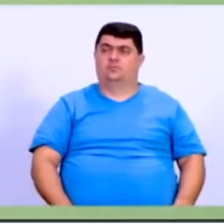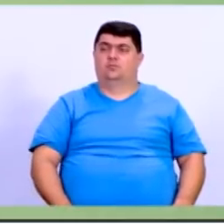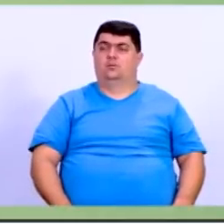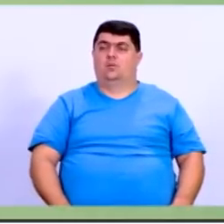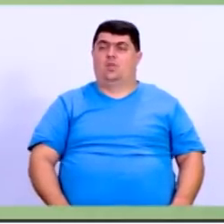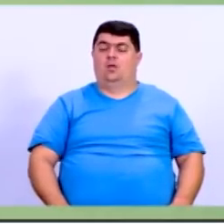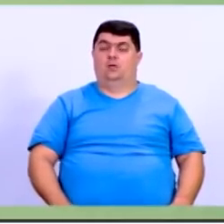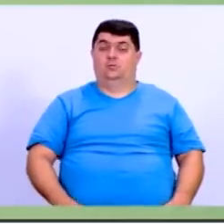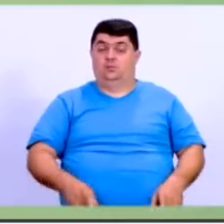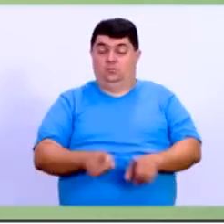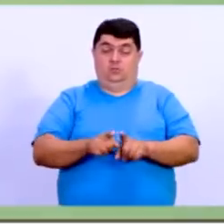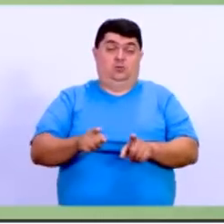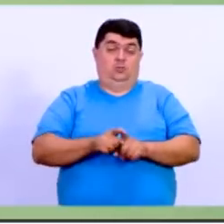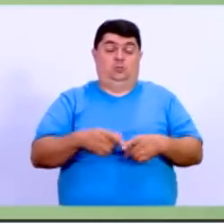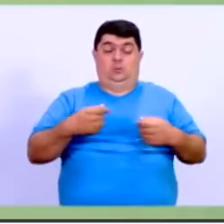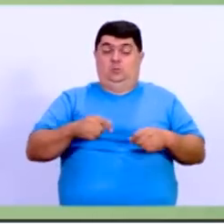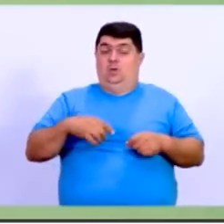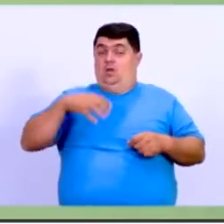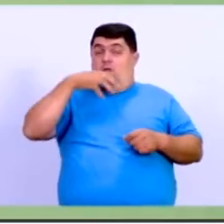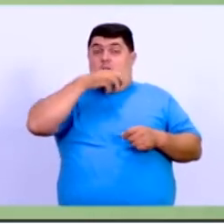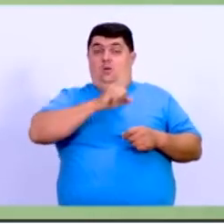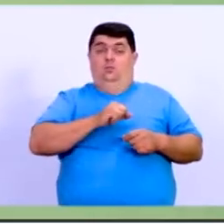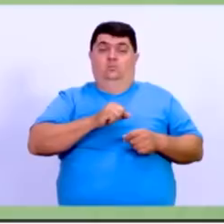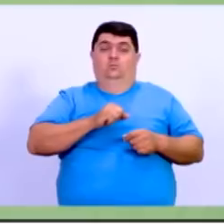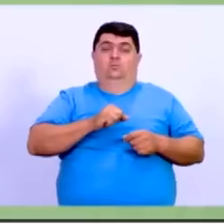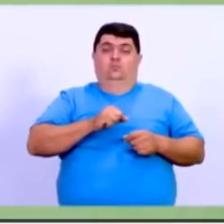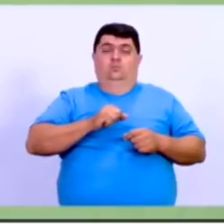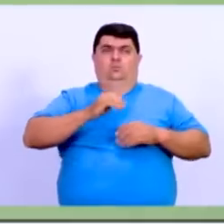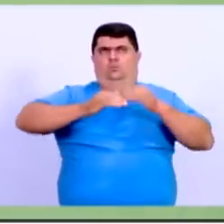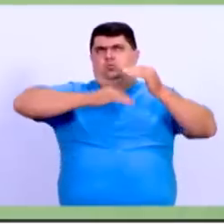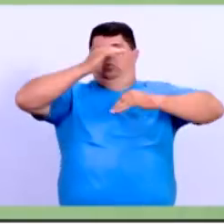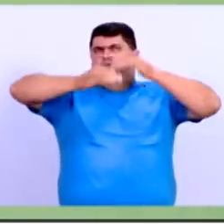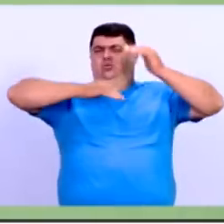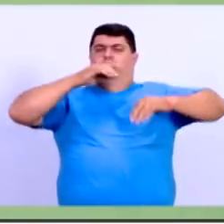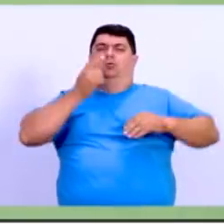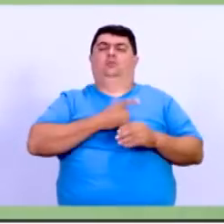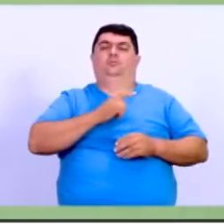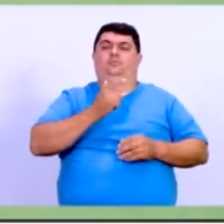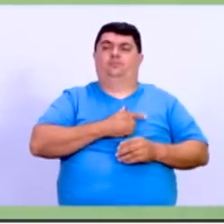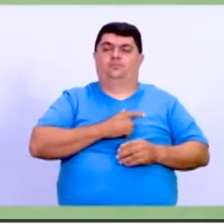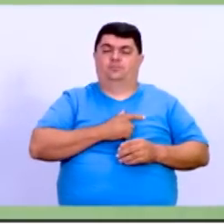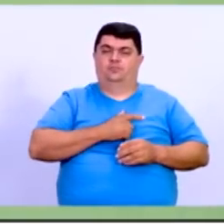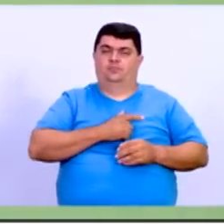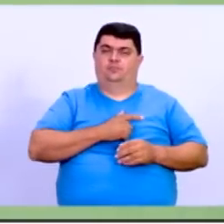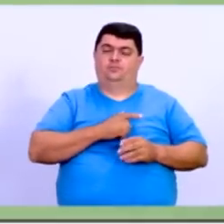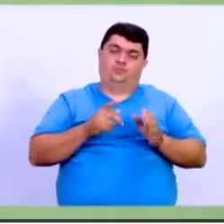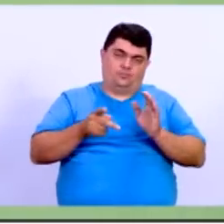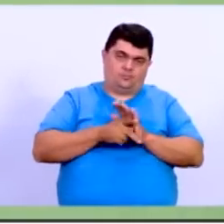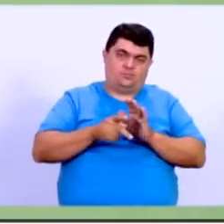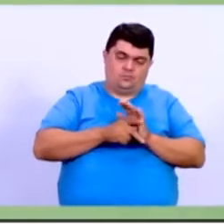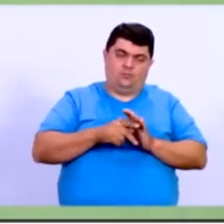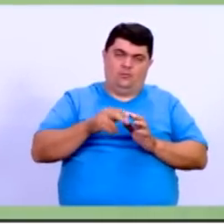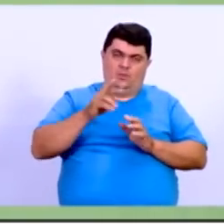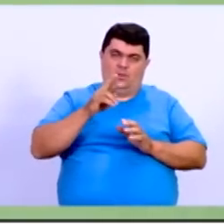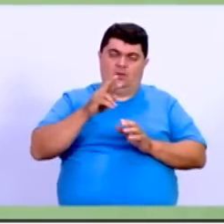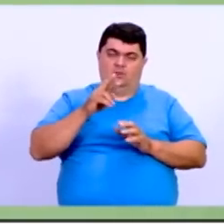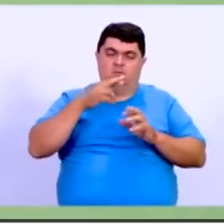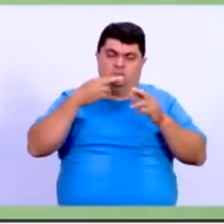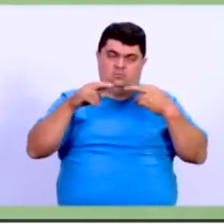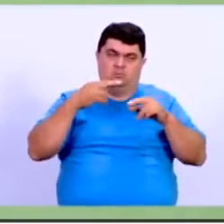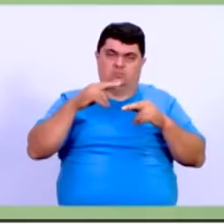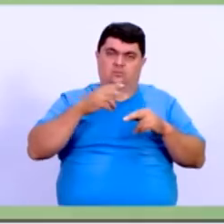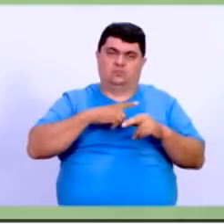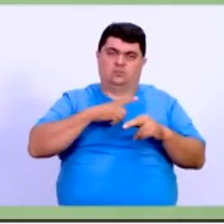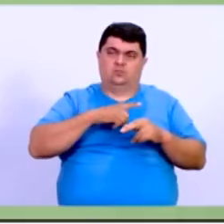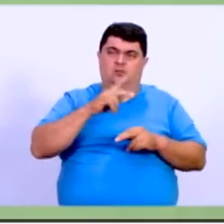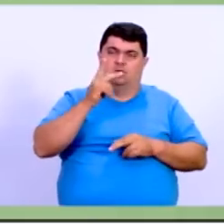disponibilidade. Essa alta disponibilidade ela vai ser conseguida, né? Por meio de quê? Por meio do sistema de redundância, né? Que ele vai ter que ter, ó. Tanto